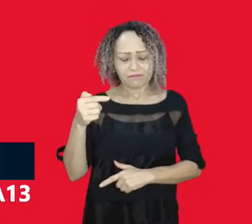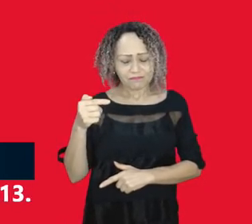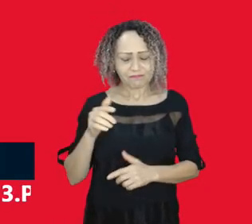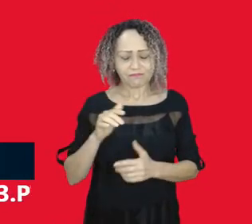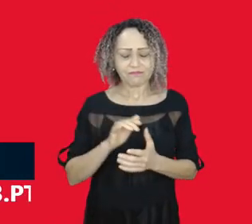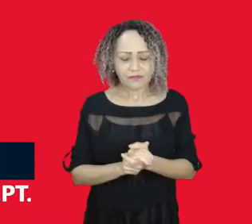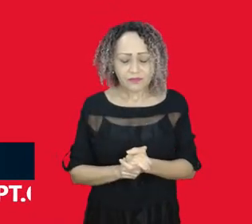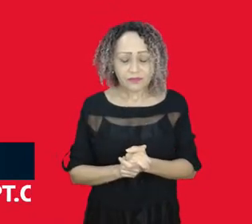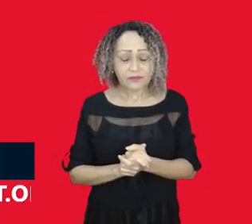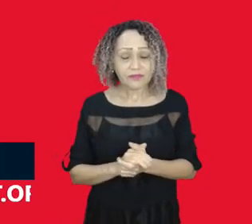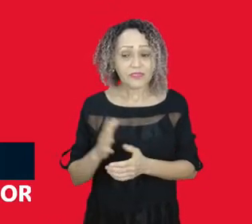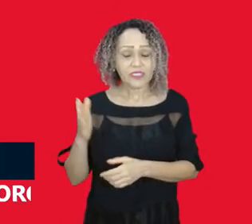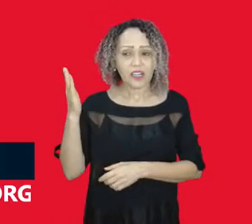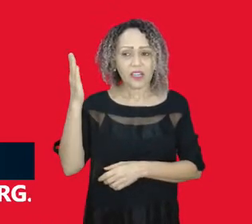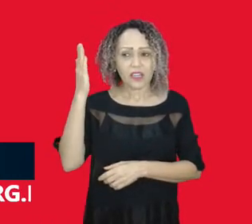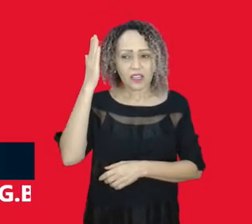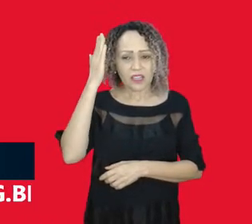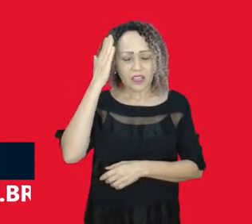que em São Paulo